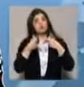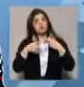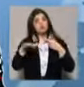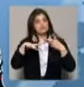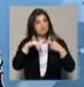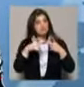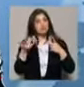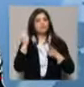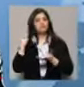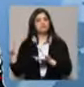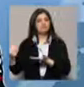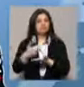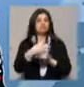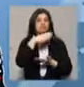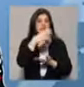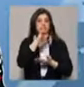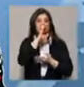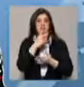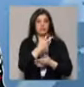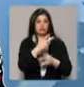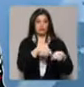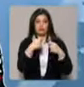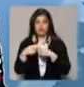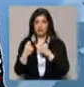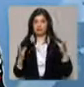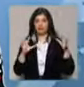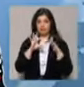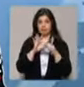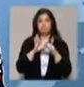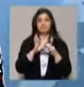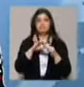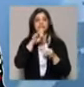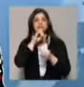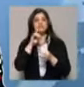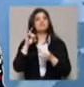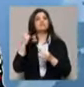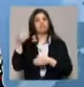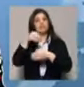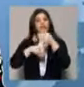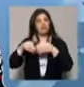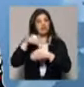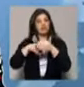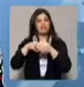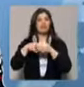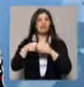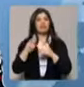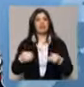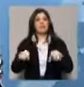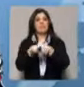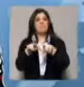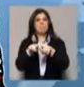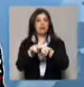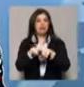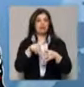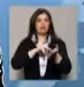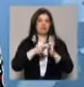ainda é possível e neste momento as sondagens revelam é que há basicamente Um empate técnico quando somamos os votos do